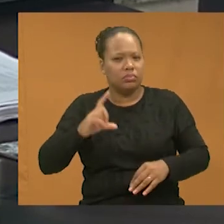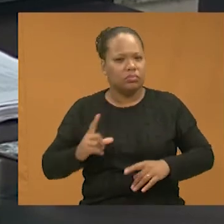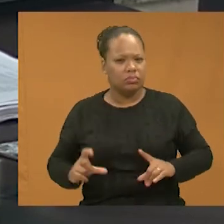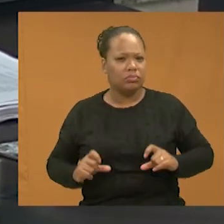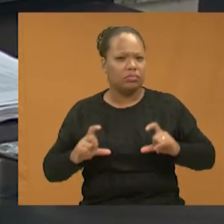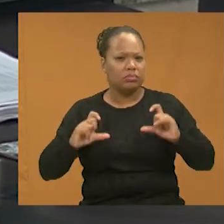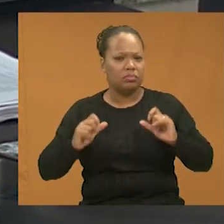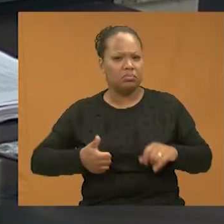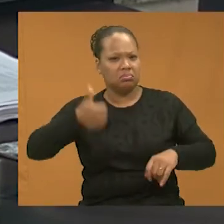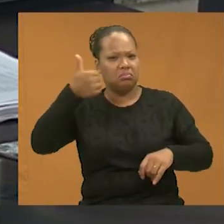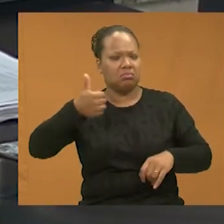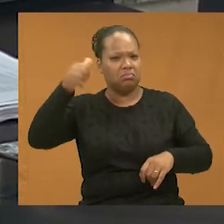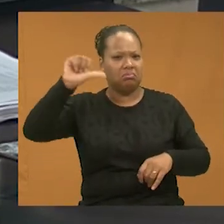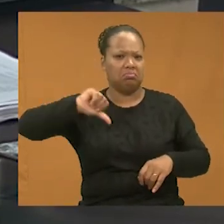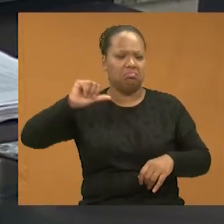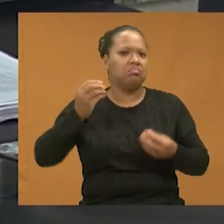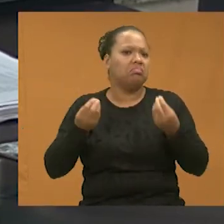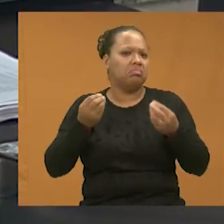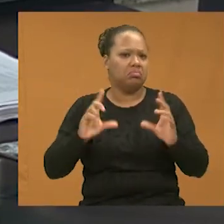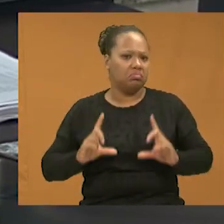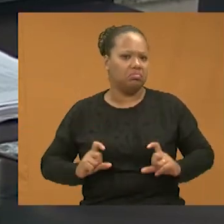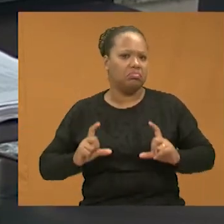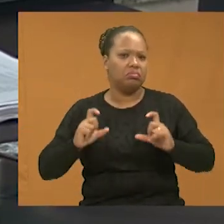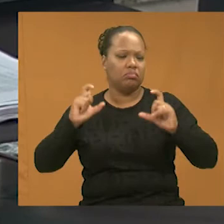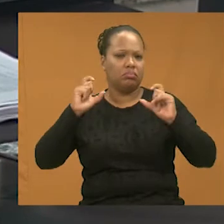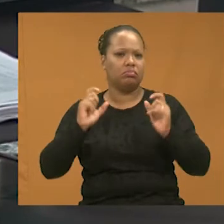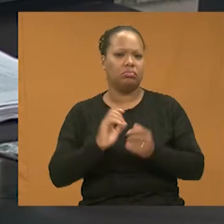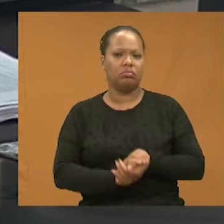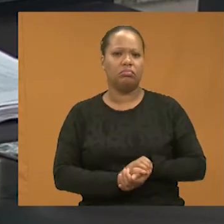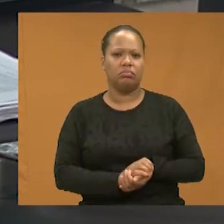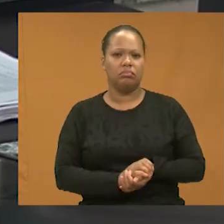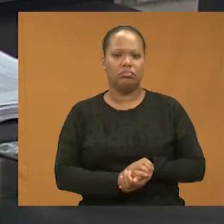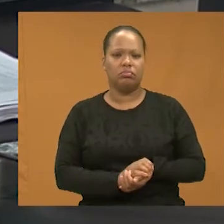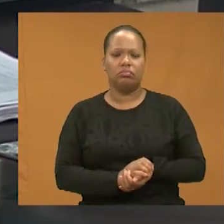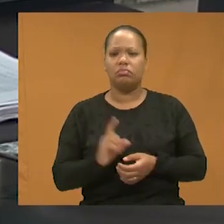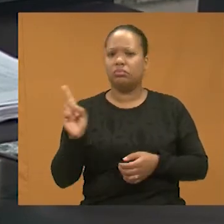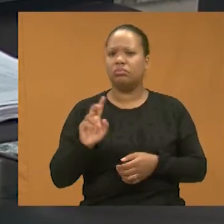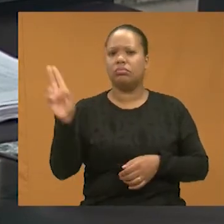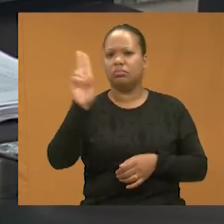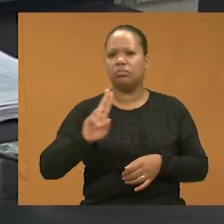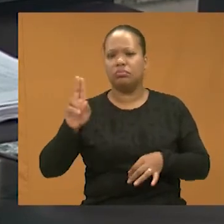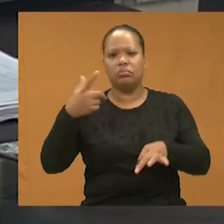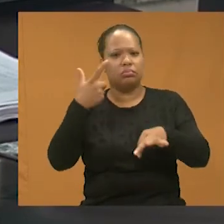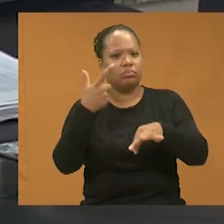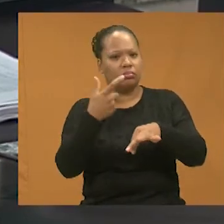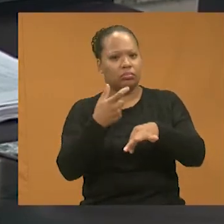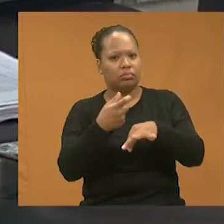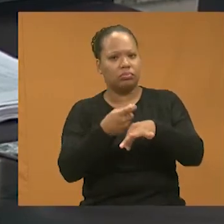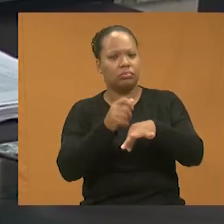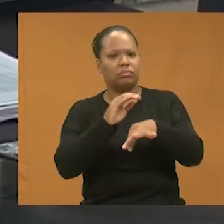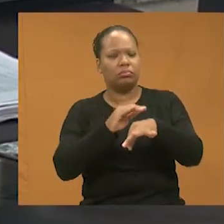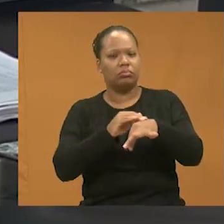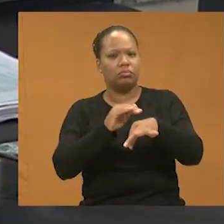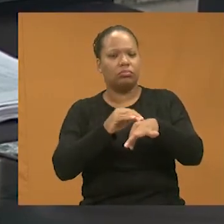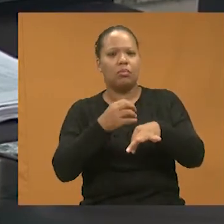câncer benigno, maligno, enfim. E aí não faz o uso da sedação.